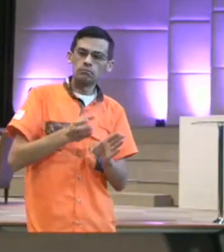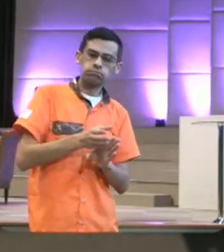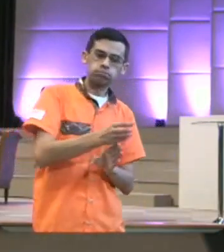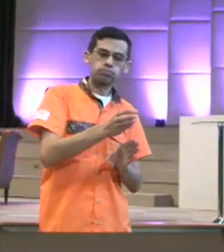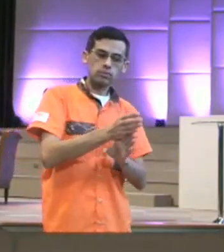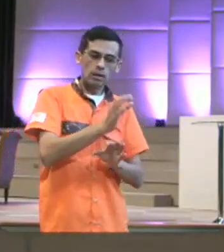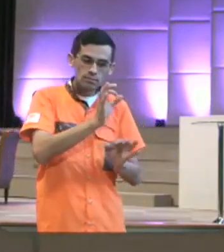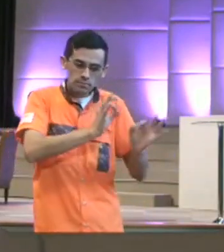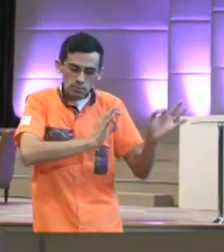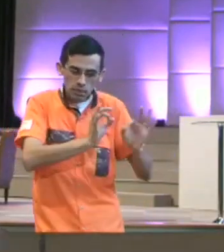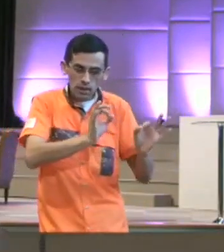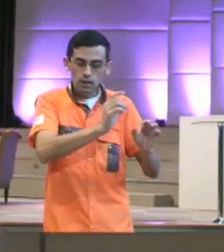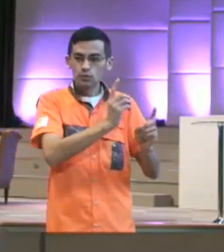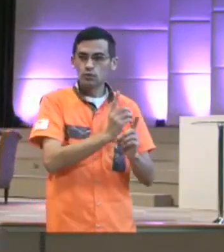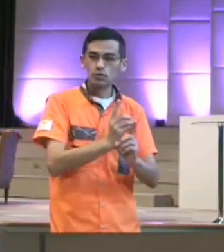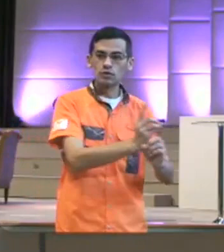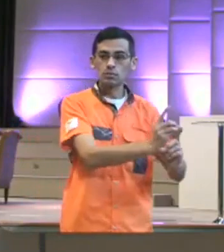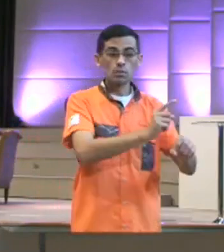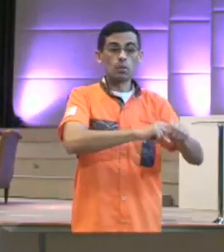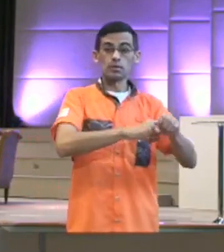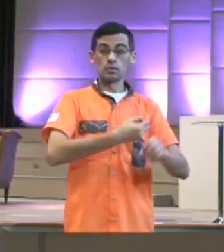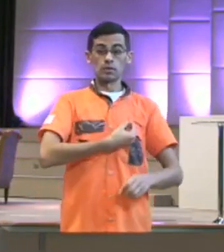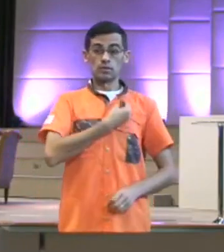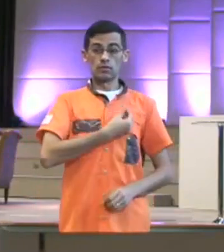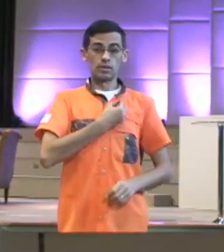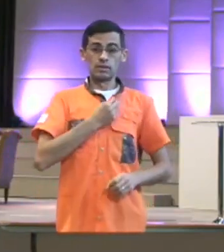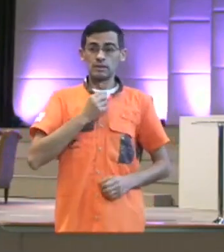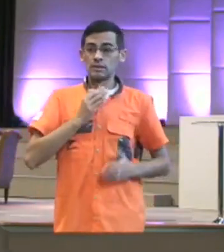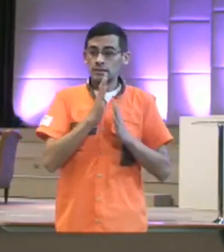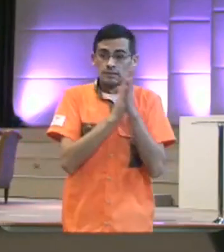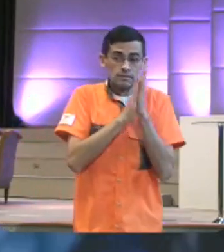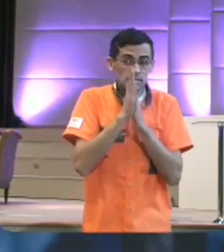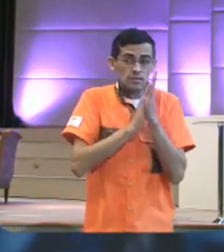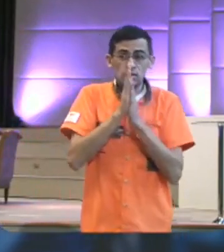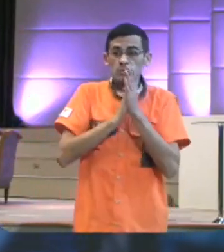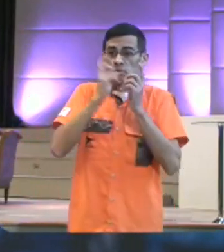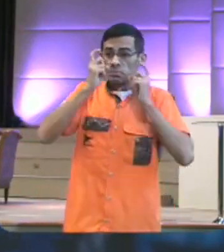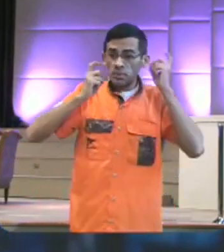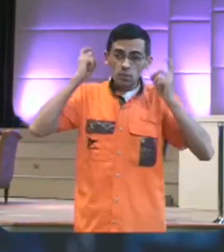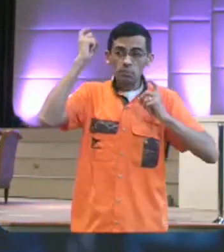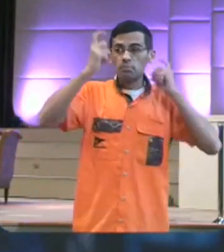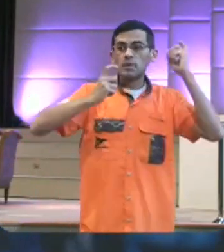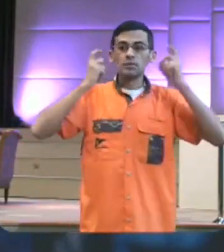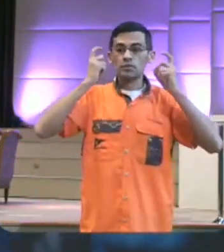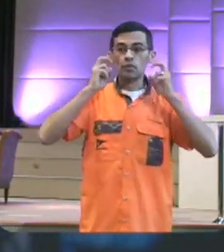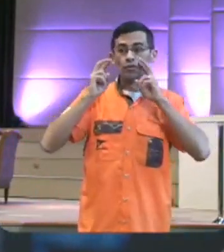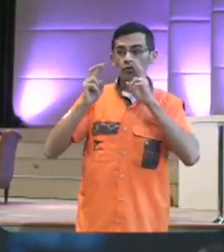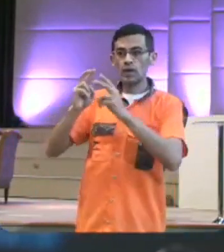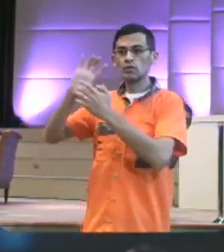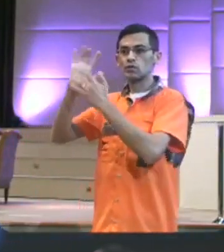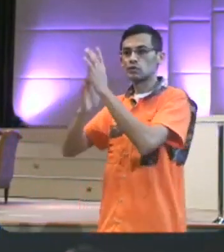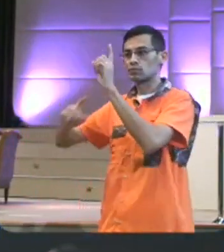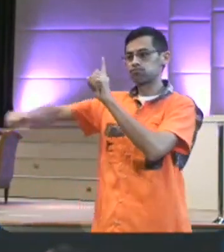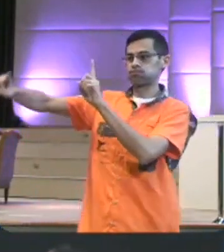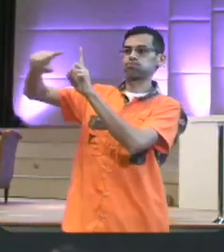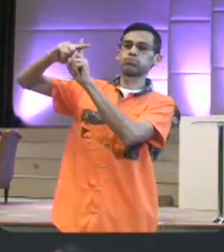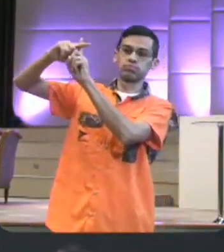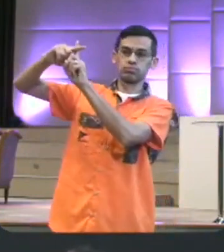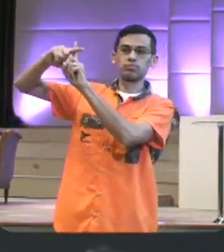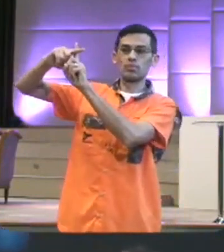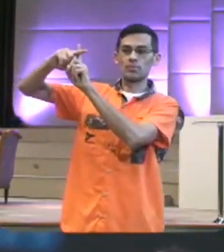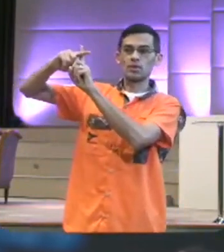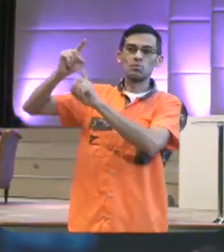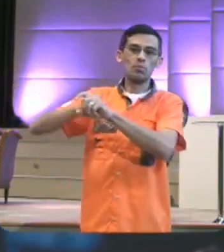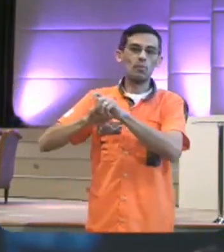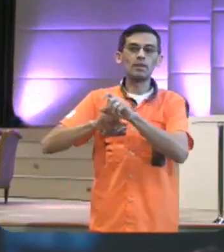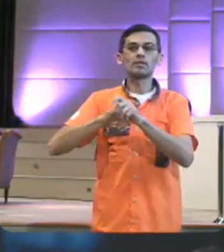hora em que eles estivessem vivendo a maior ansiedade deles. Quando eles estivessem vendo o mestre pregado na cruz,